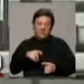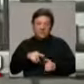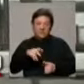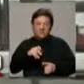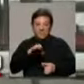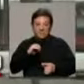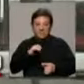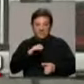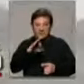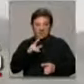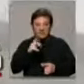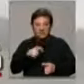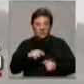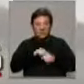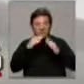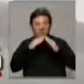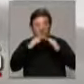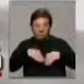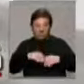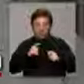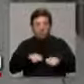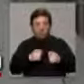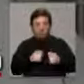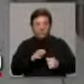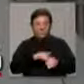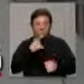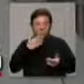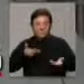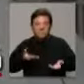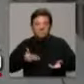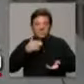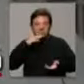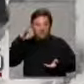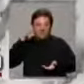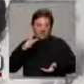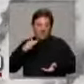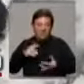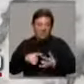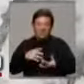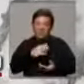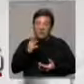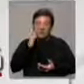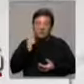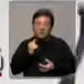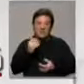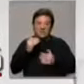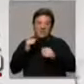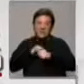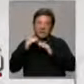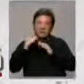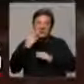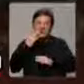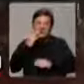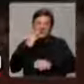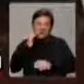120 telhados colapsaram ou ficaram danificados por causa do peso do gelo. Muitos tentam limpar as coberturas das casas com